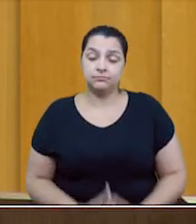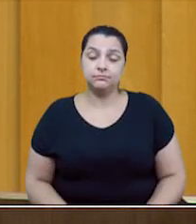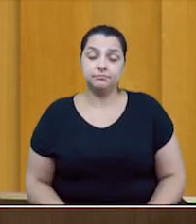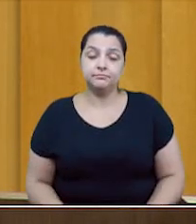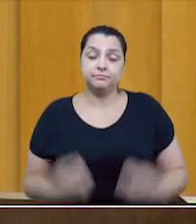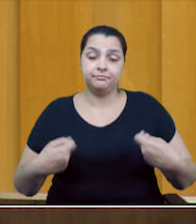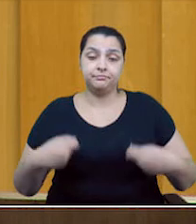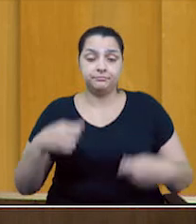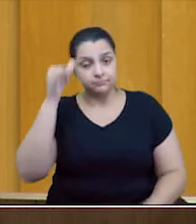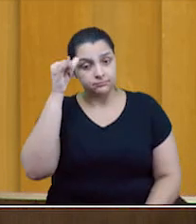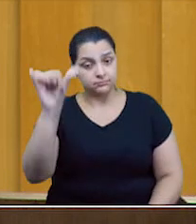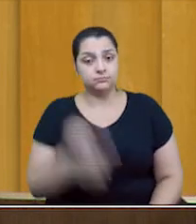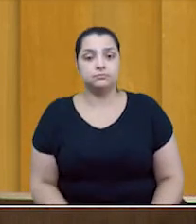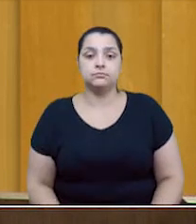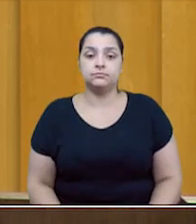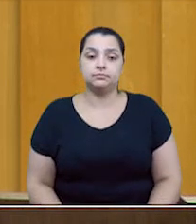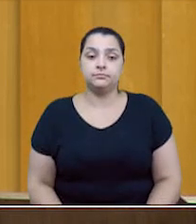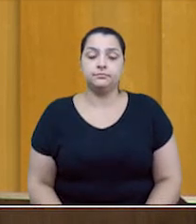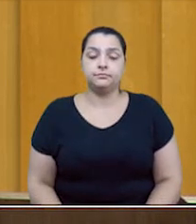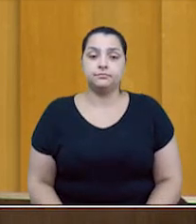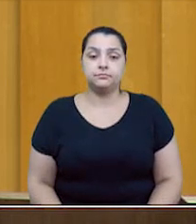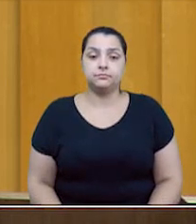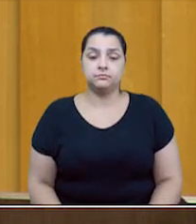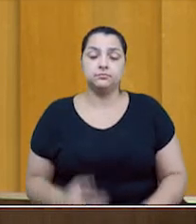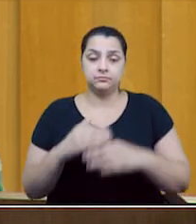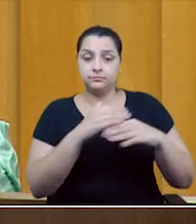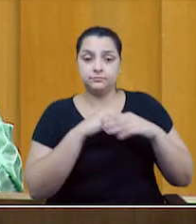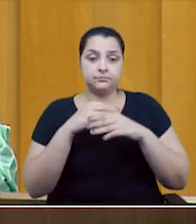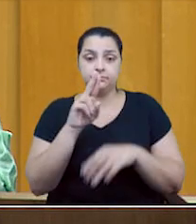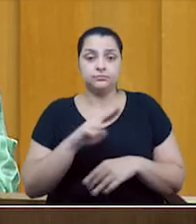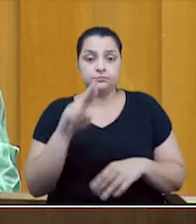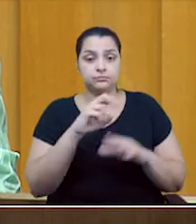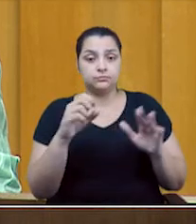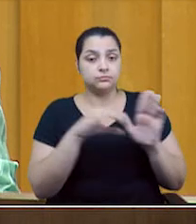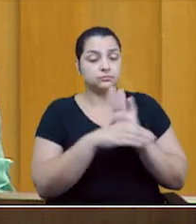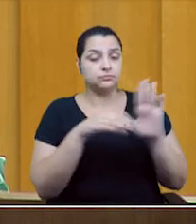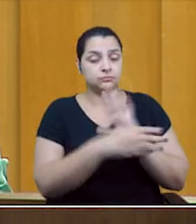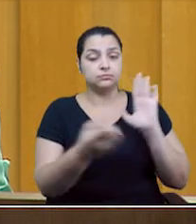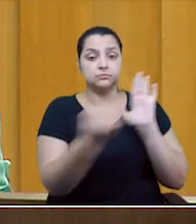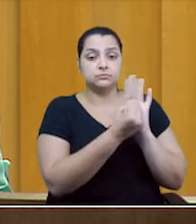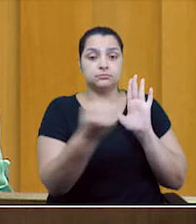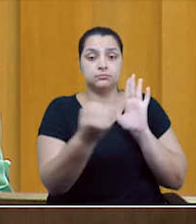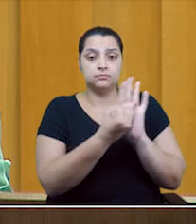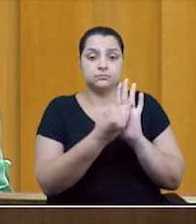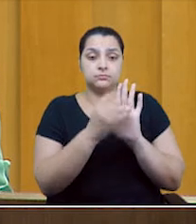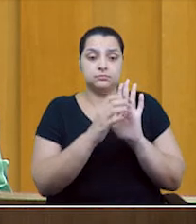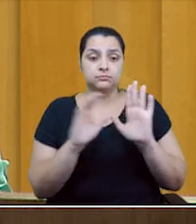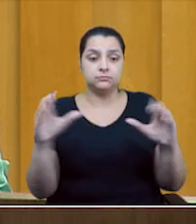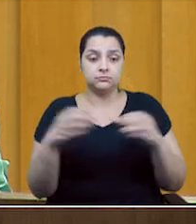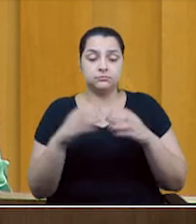evitada. A uniformização do uso de marcas, conceitos e identidade visual na comunicação